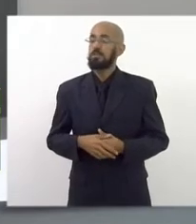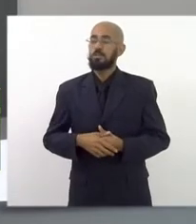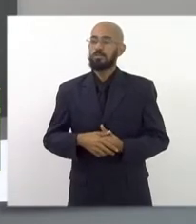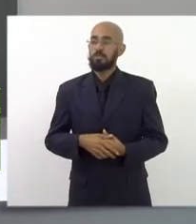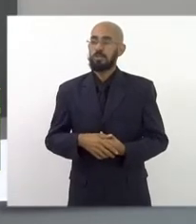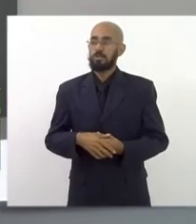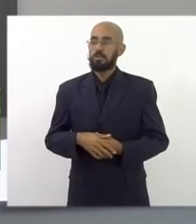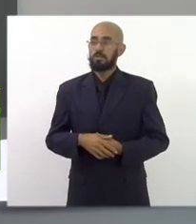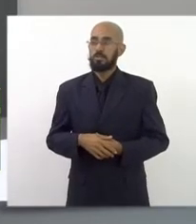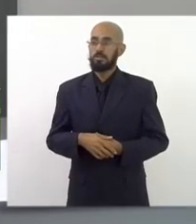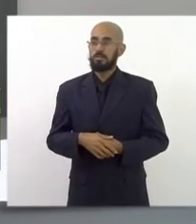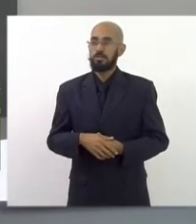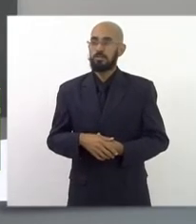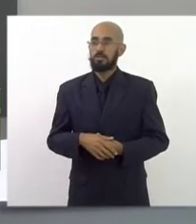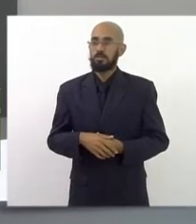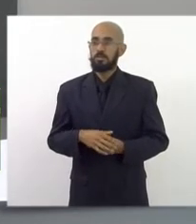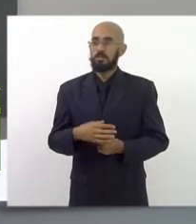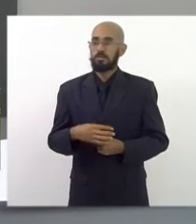O